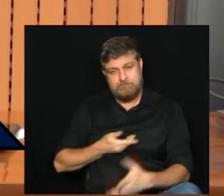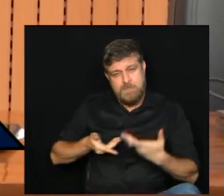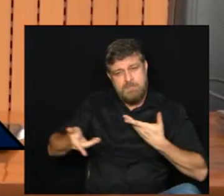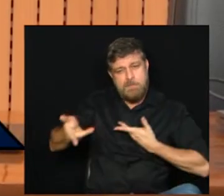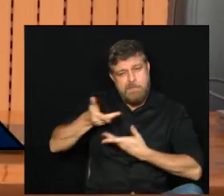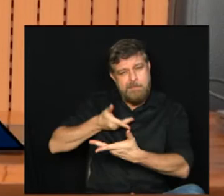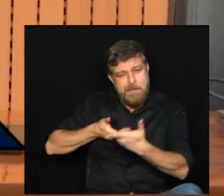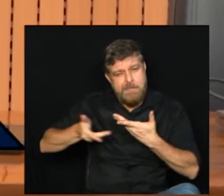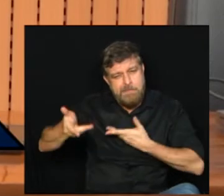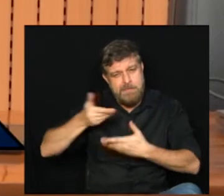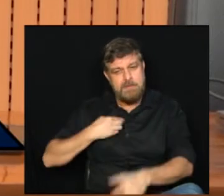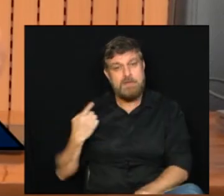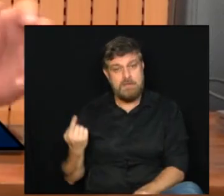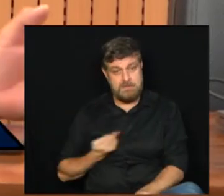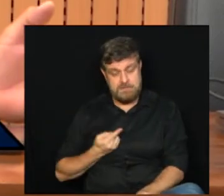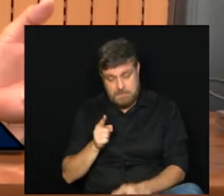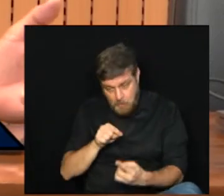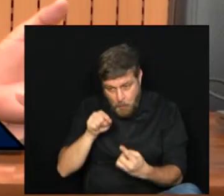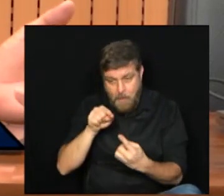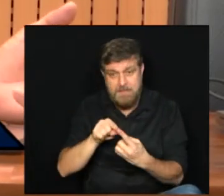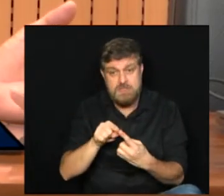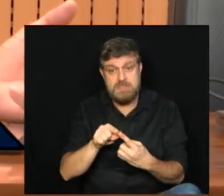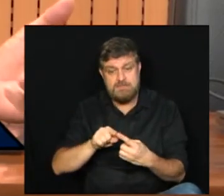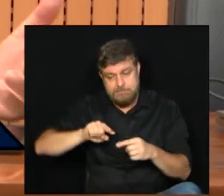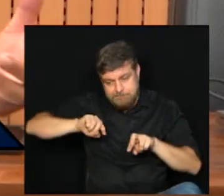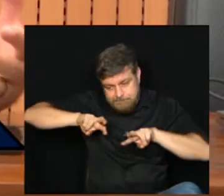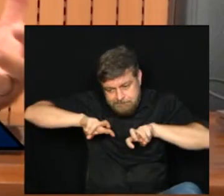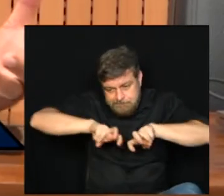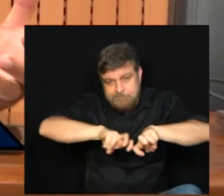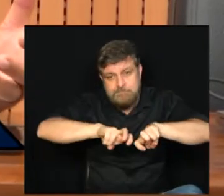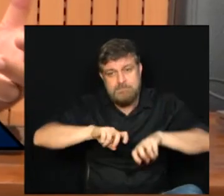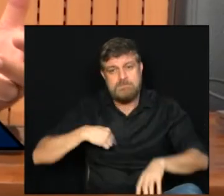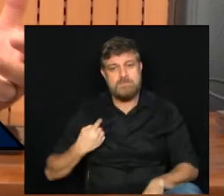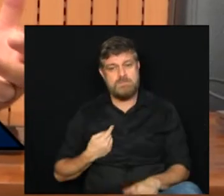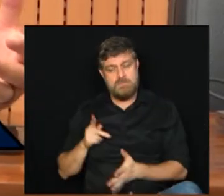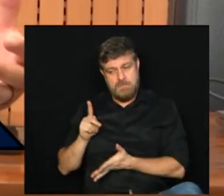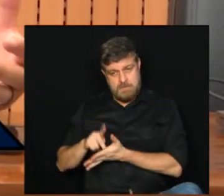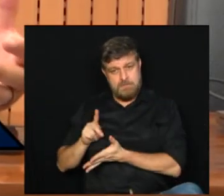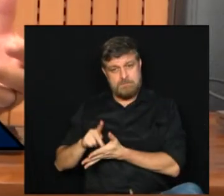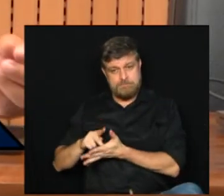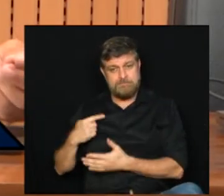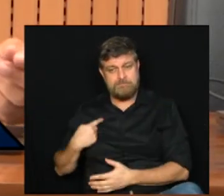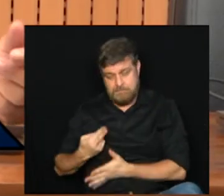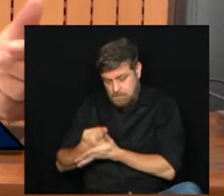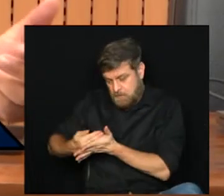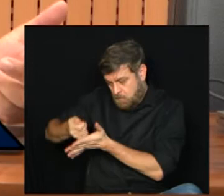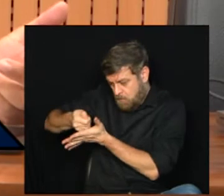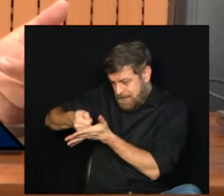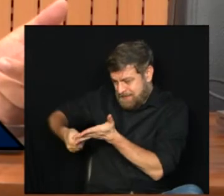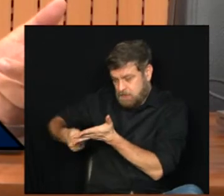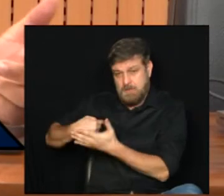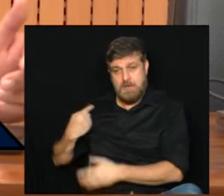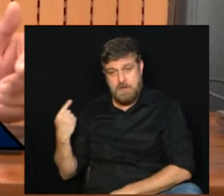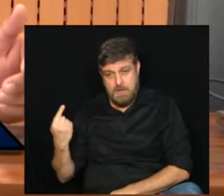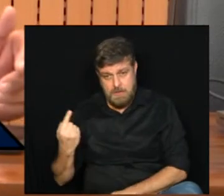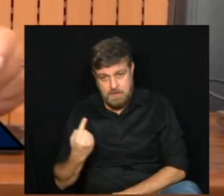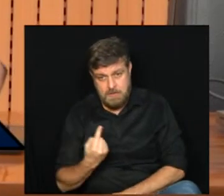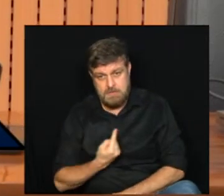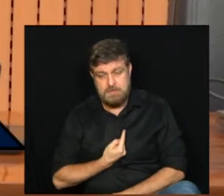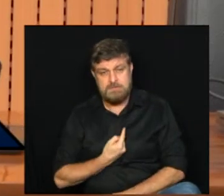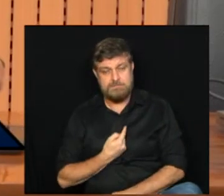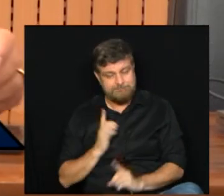dúvida nenhuma, buscando sim esse diálogo. E vamos aprofundar, certamente, né, entendo o relatório, nós vamos buscar